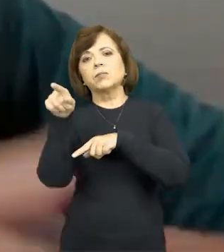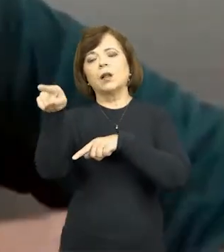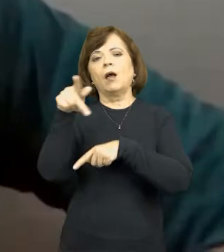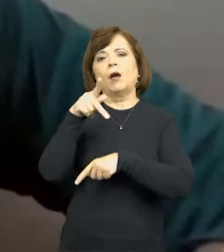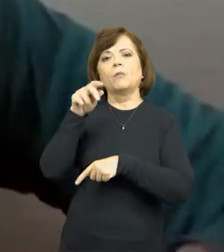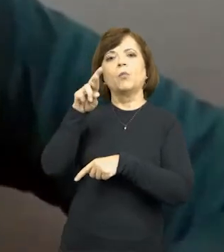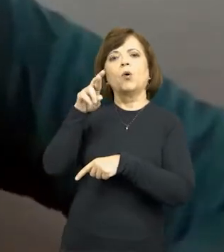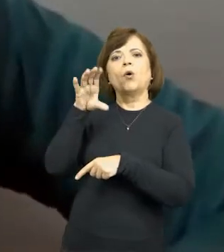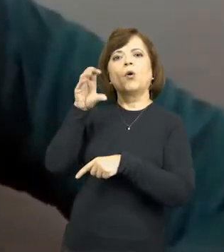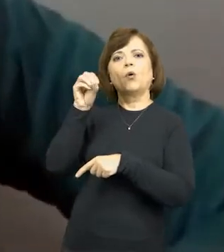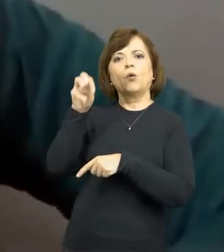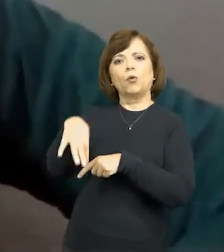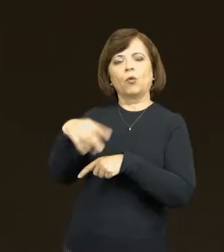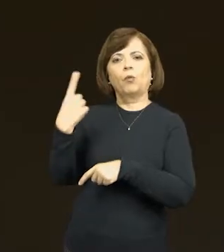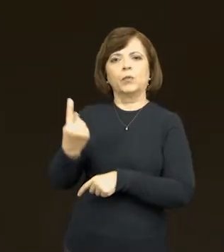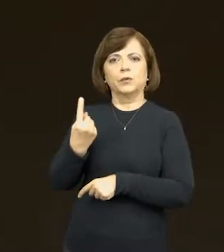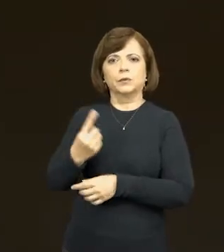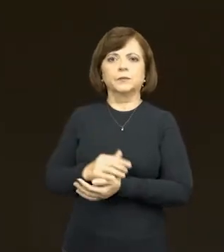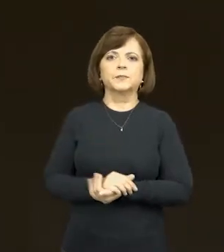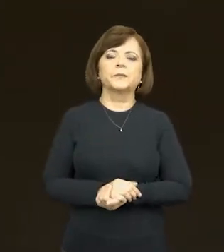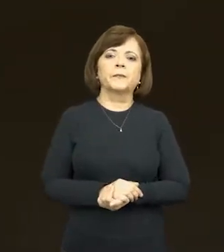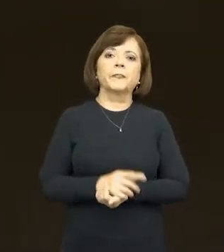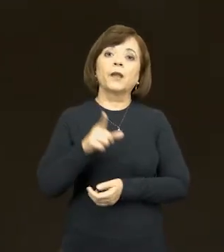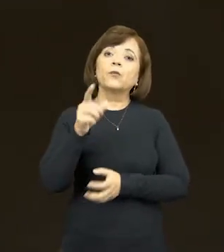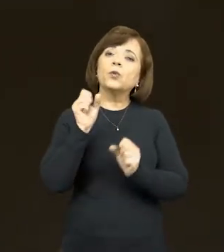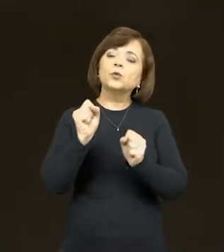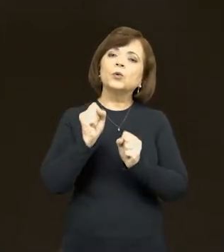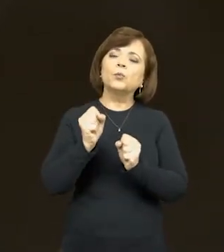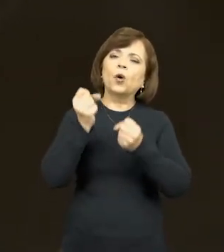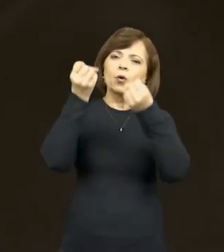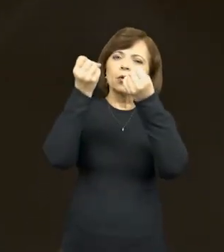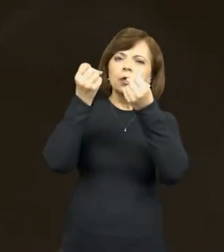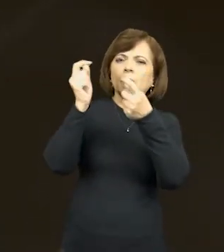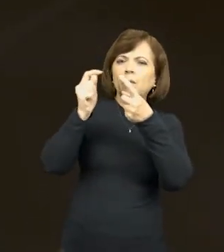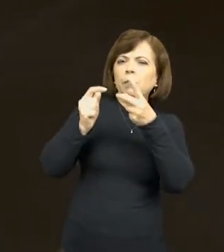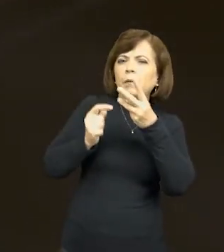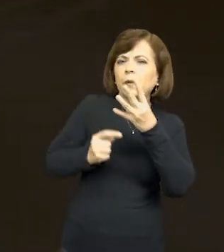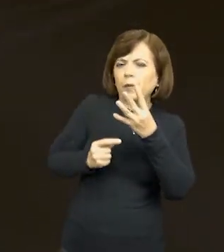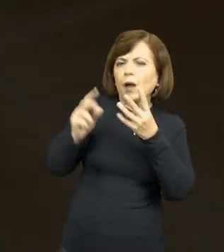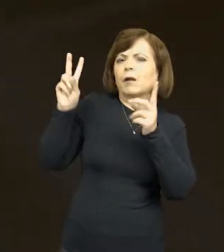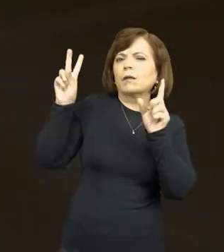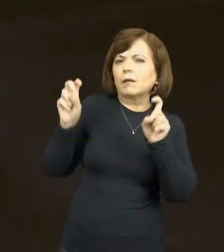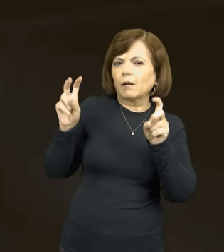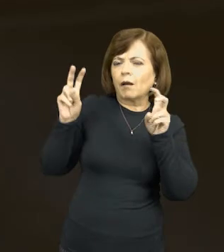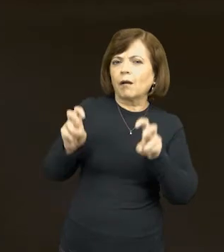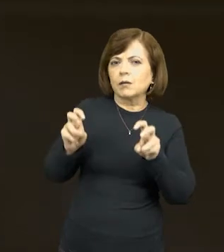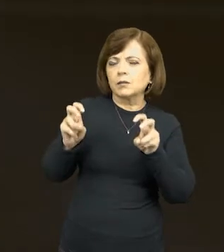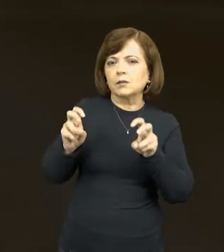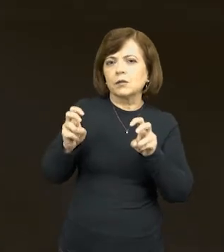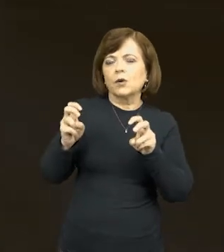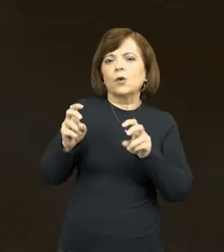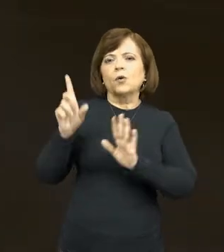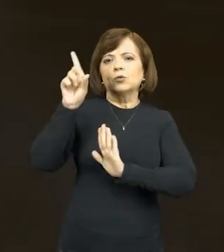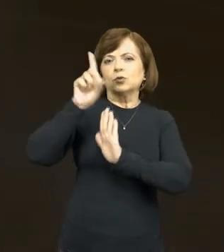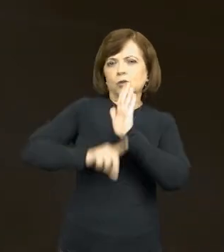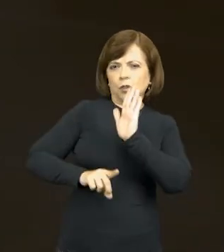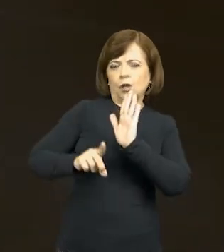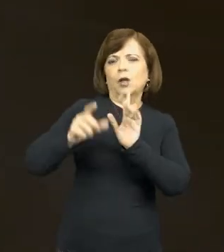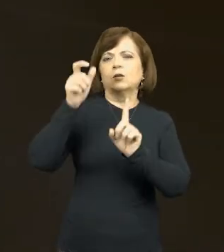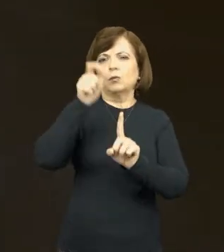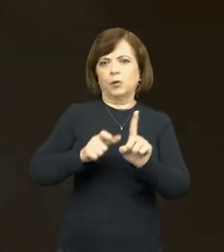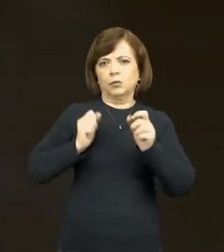para aquele problema individual. A senhora poderia citar casos da atuação do MPRJ em prol dos direitos